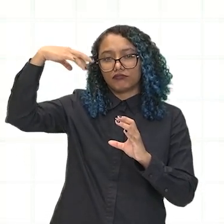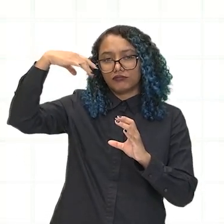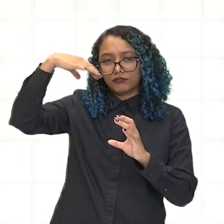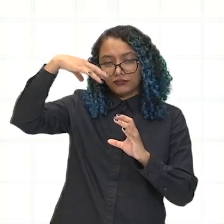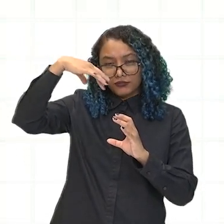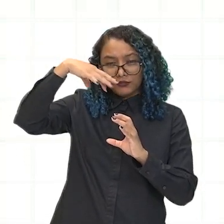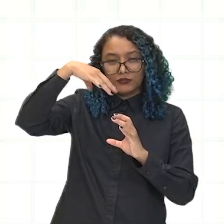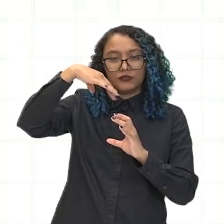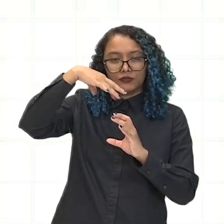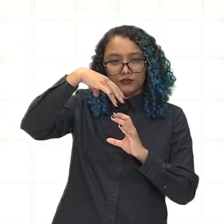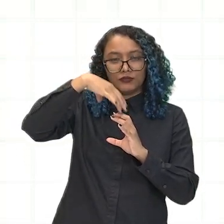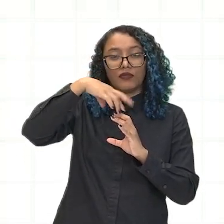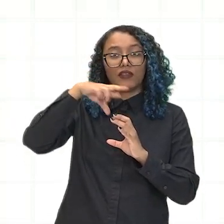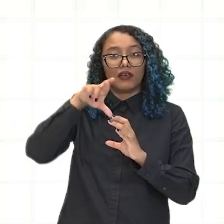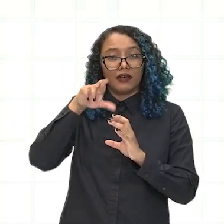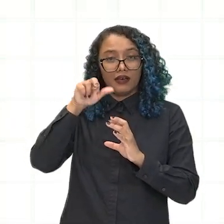sabemos,